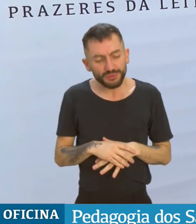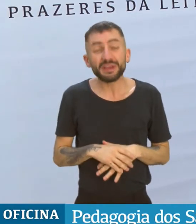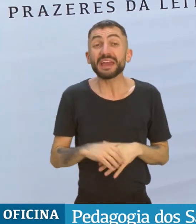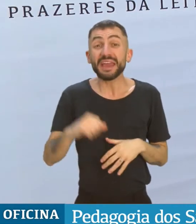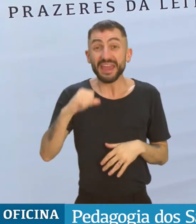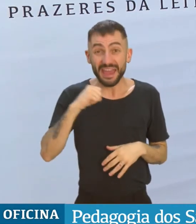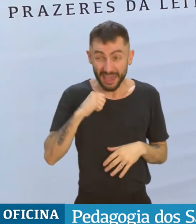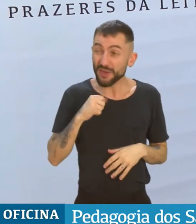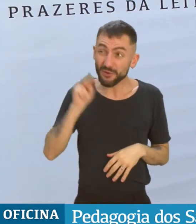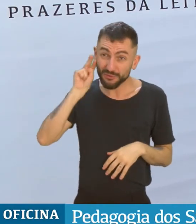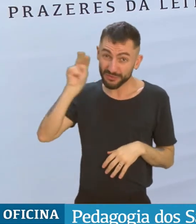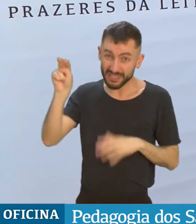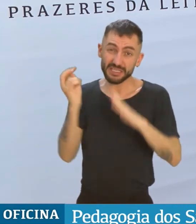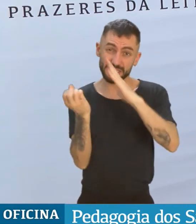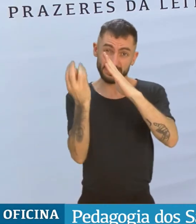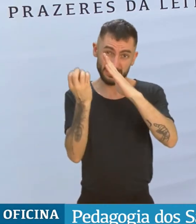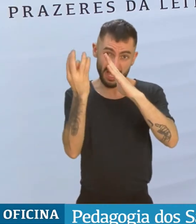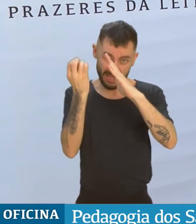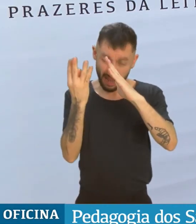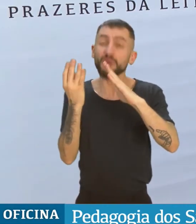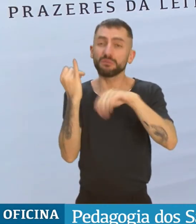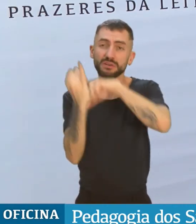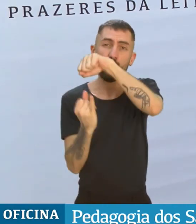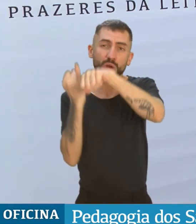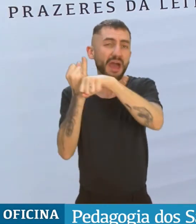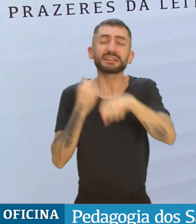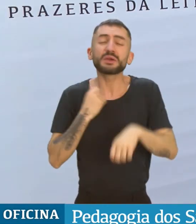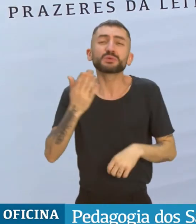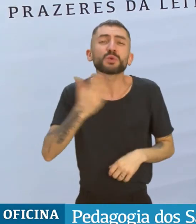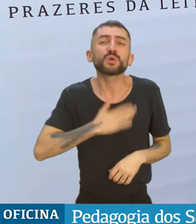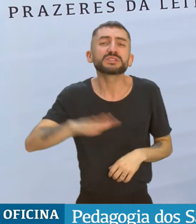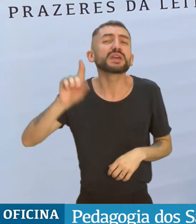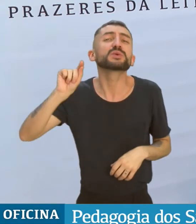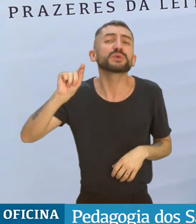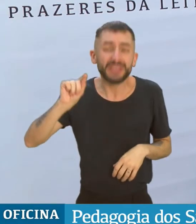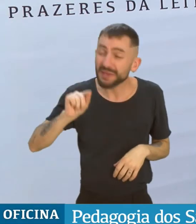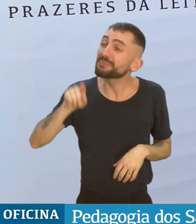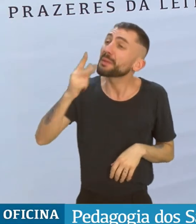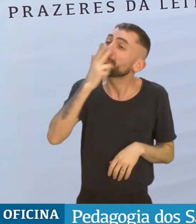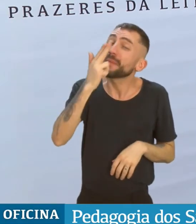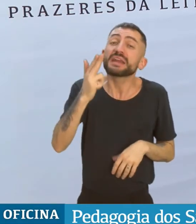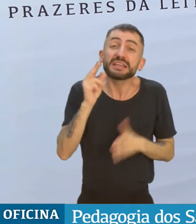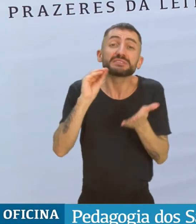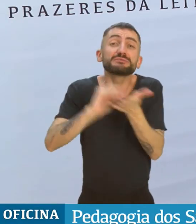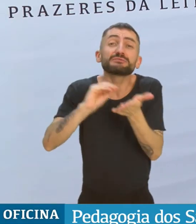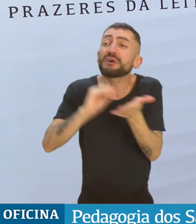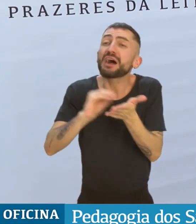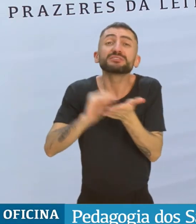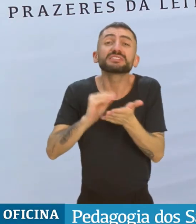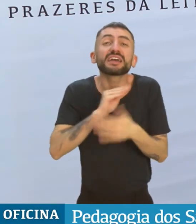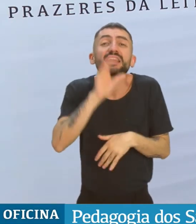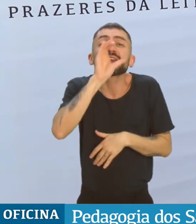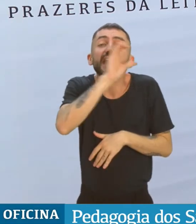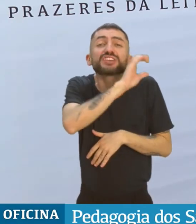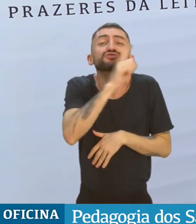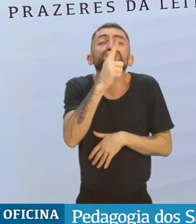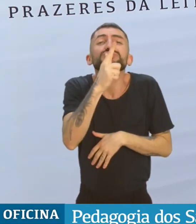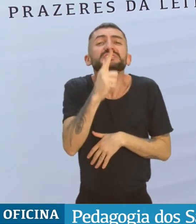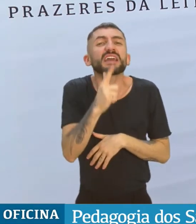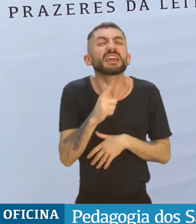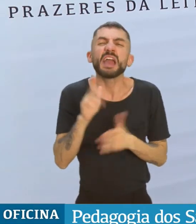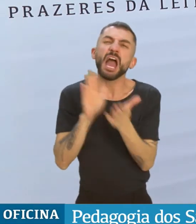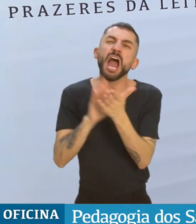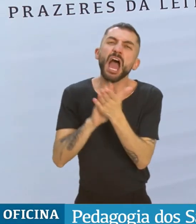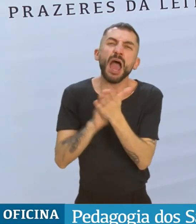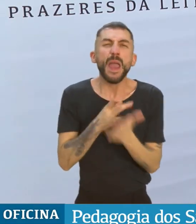me agradou muito num dos saraus que eu acompanhei, primeiro eu achava que estava faltando um pouco desse calor humano. Não batia palmas,